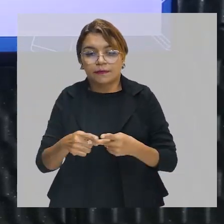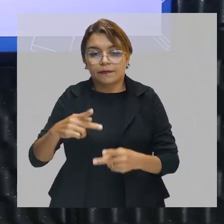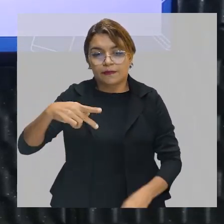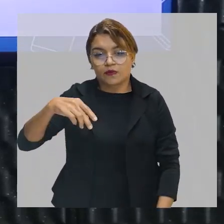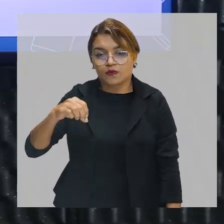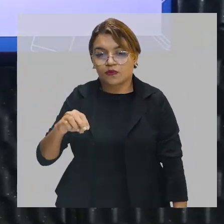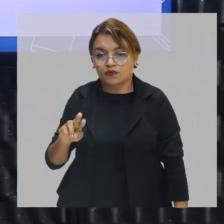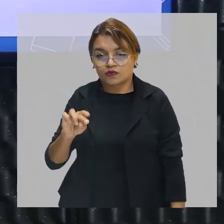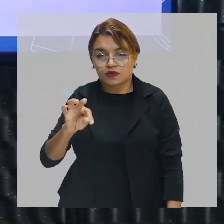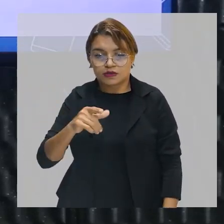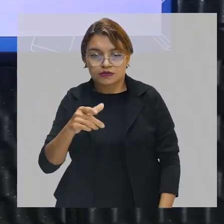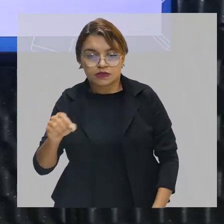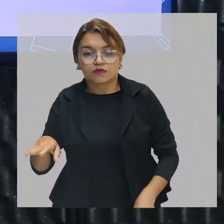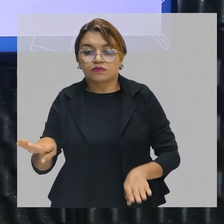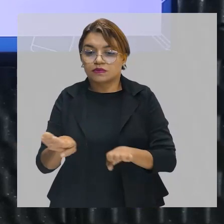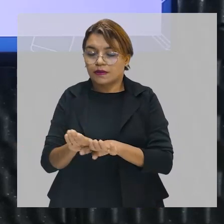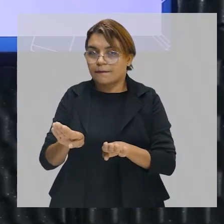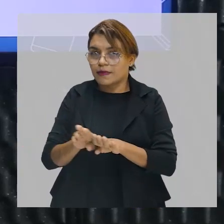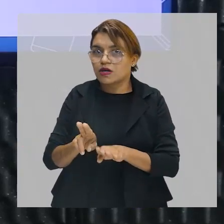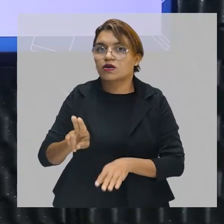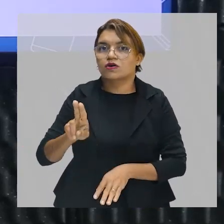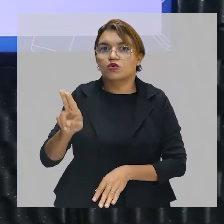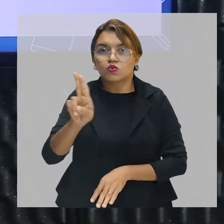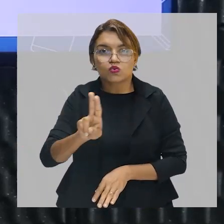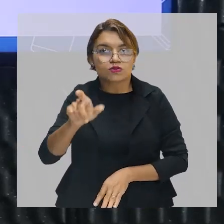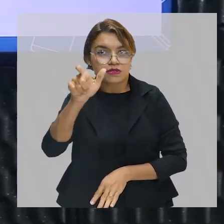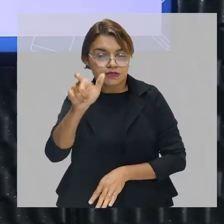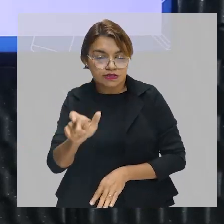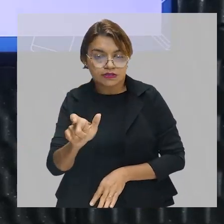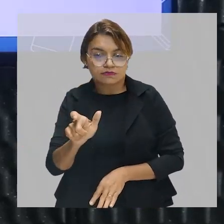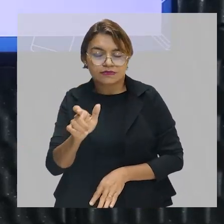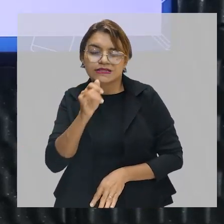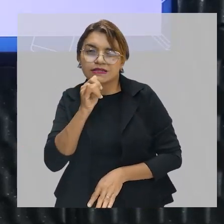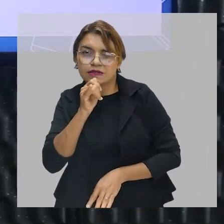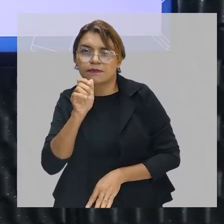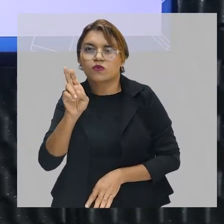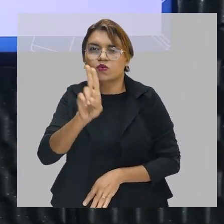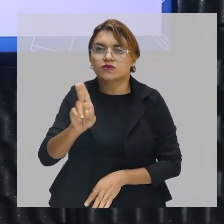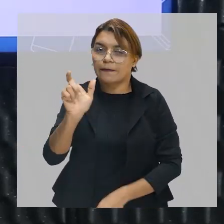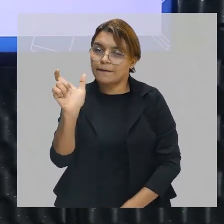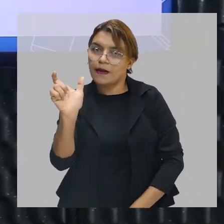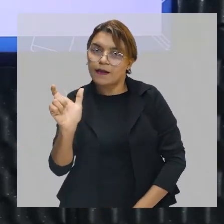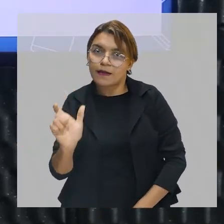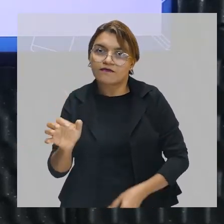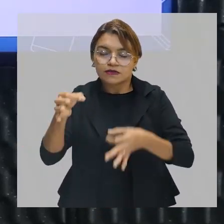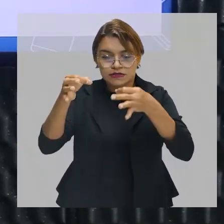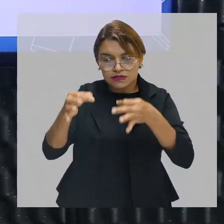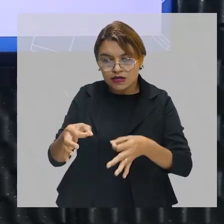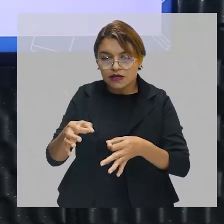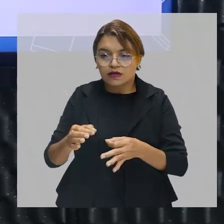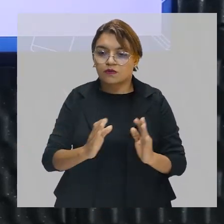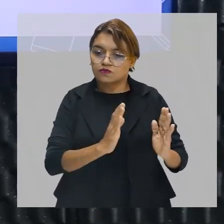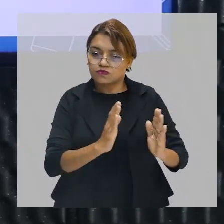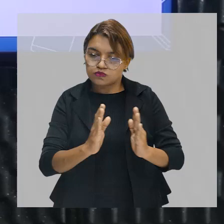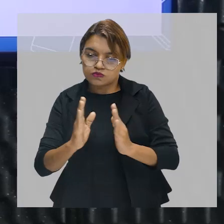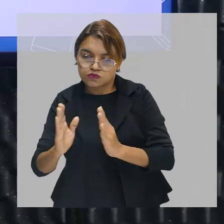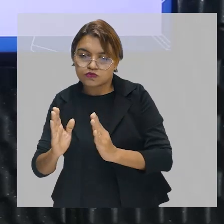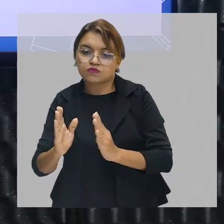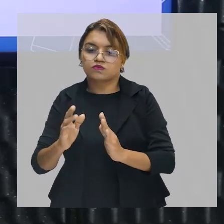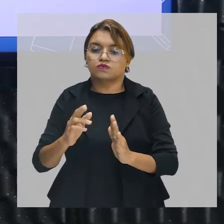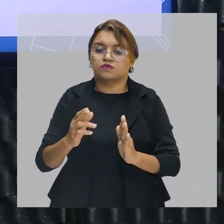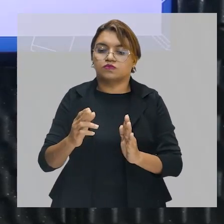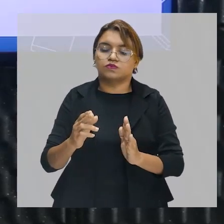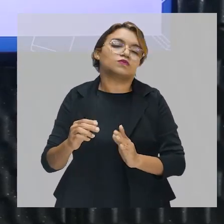o emprego correto das palavras quanto ao significado, a organização das orações e dos períodos, a relação entre